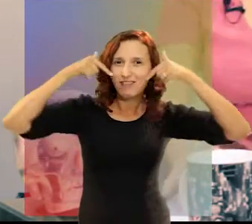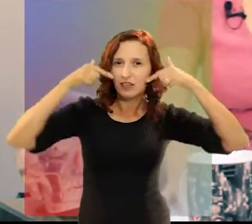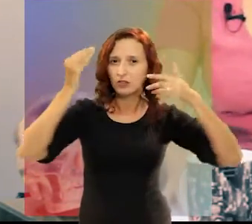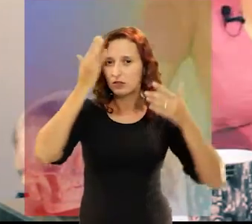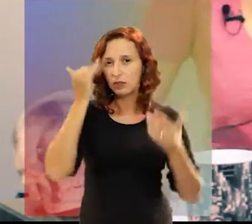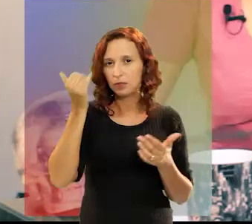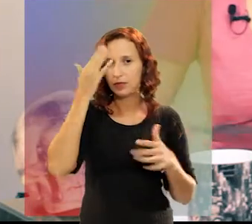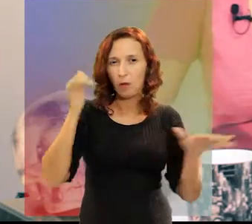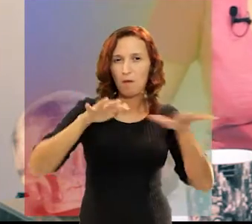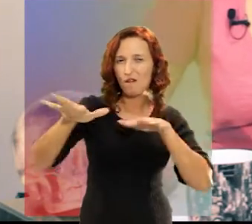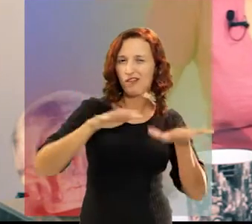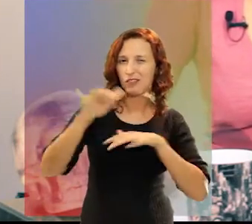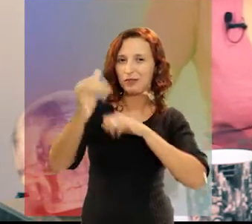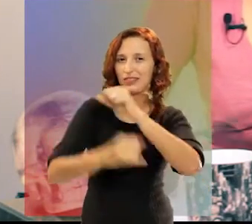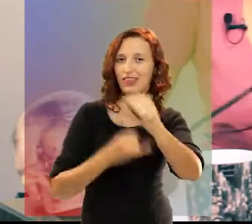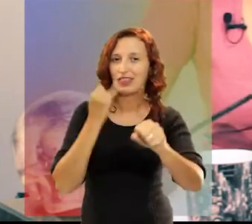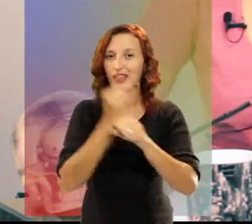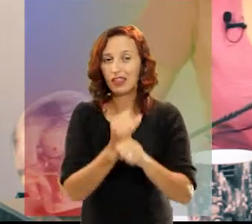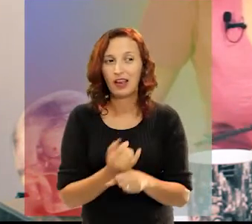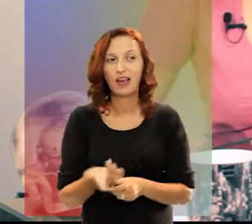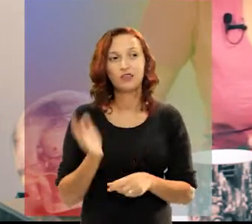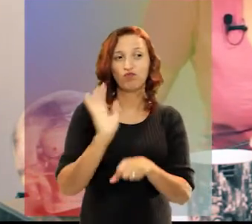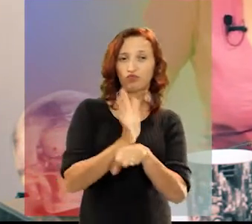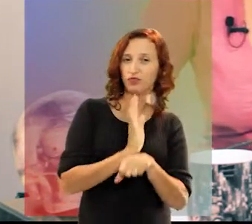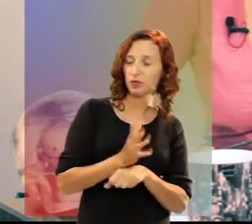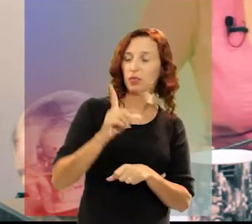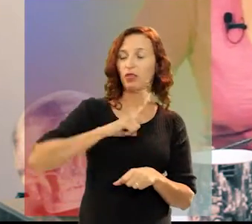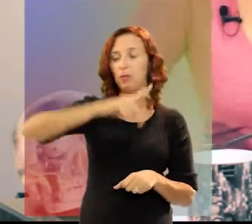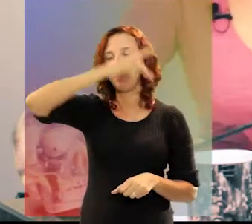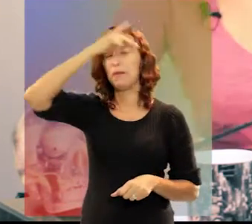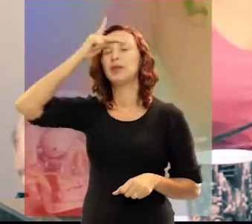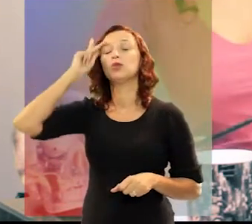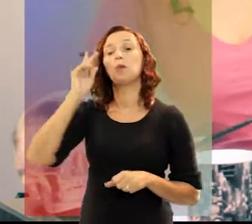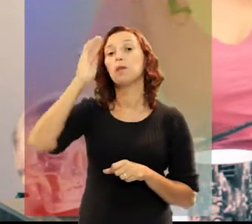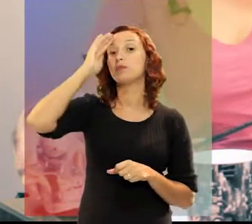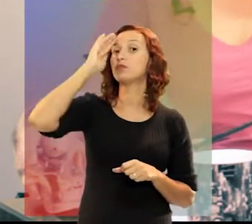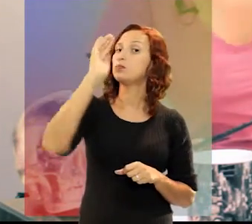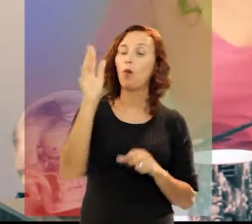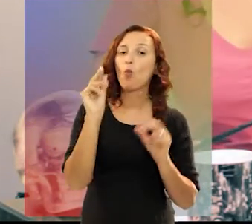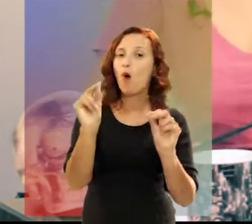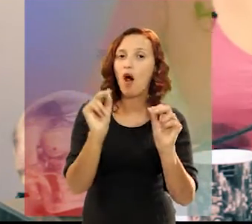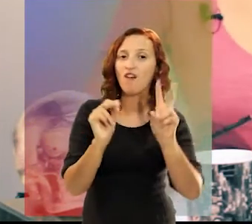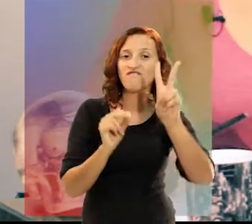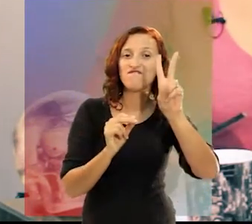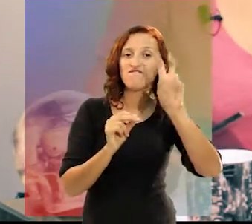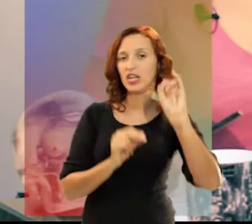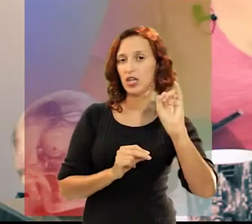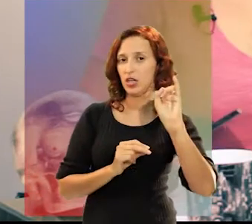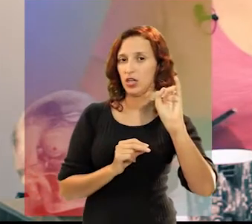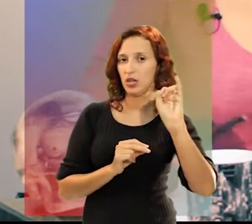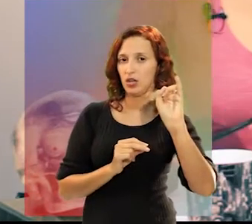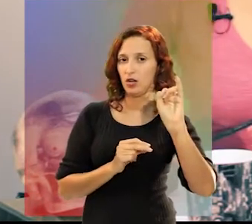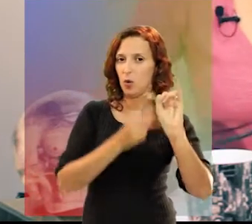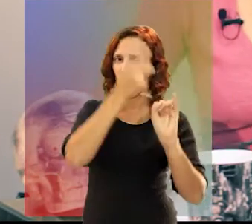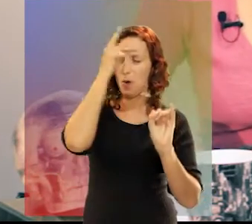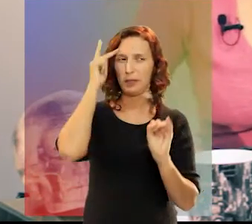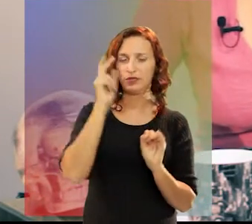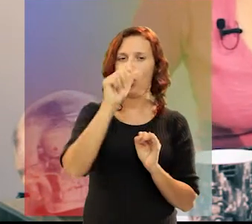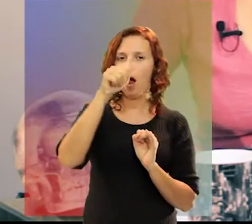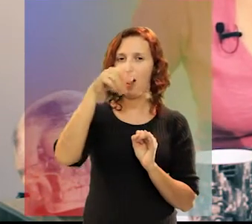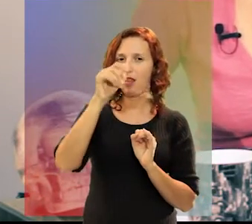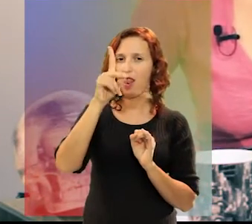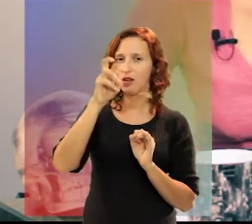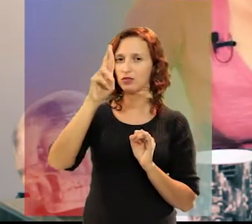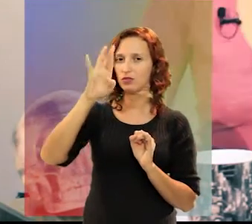da internet. Bom, no filme, o personagem principal, né? Que é conhecido pelo codinome V, ou